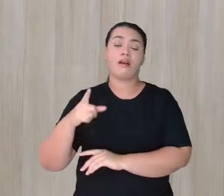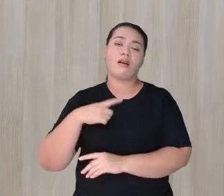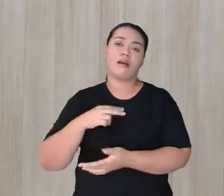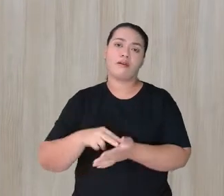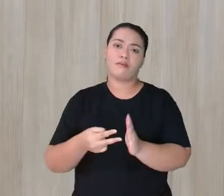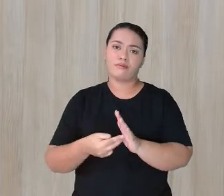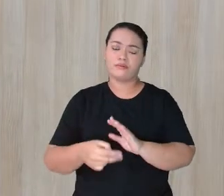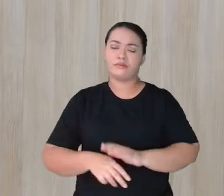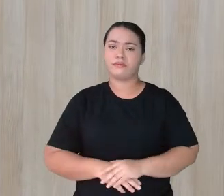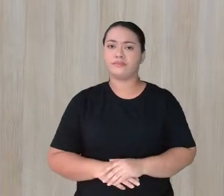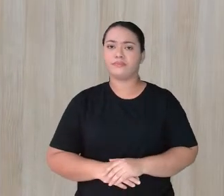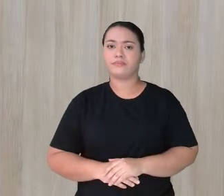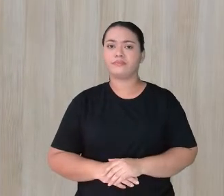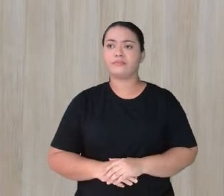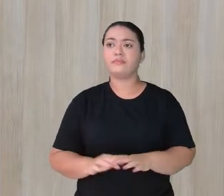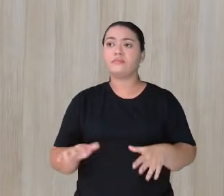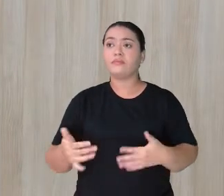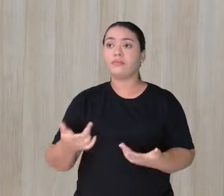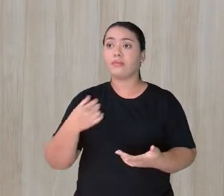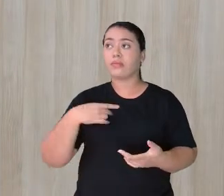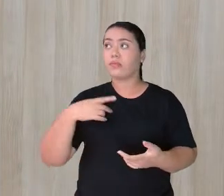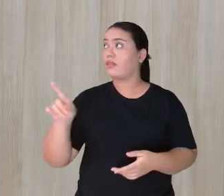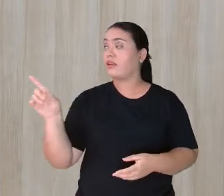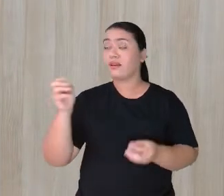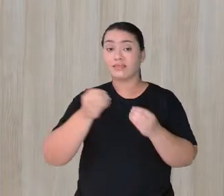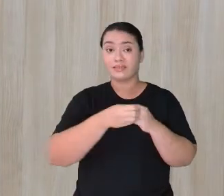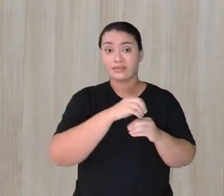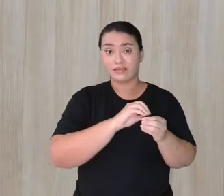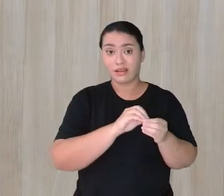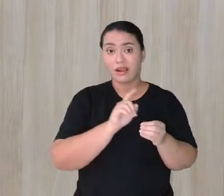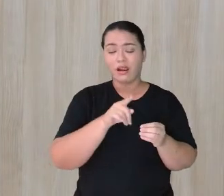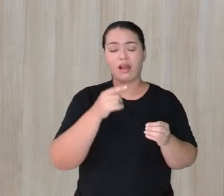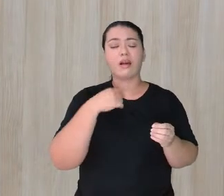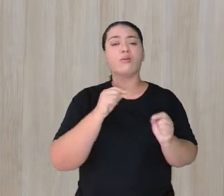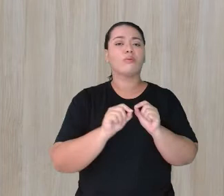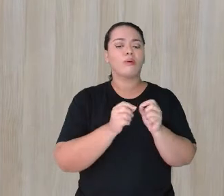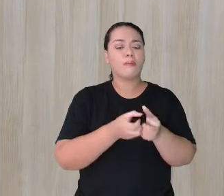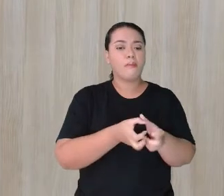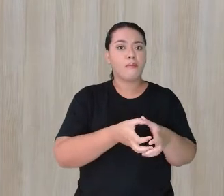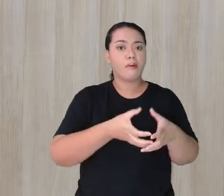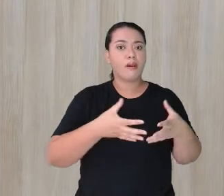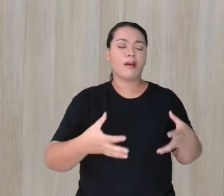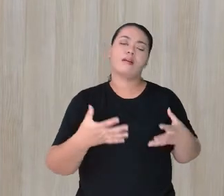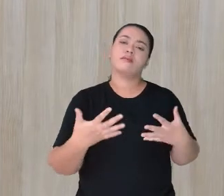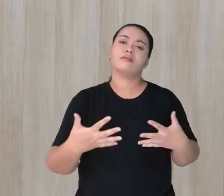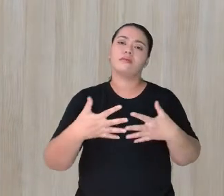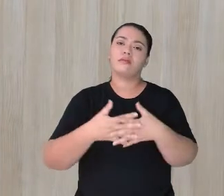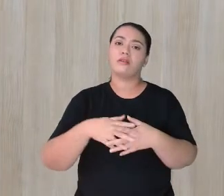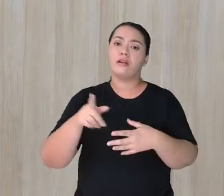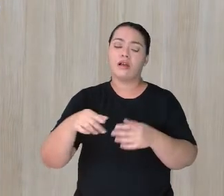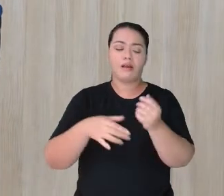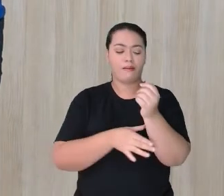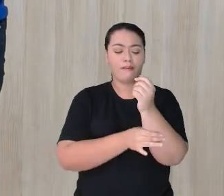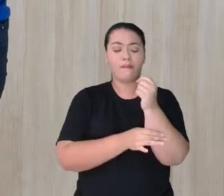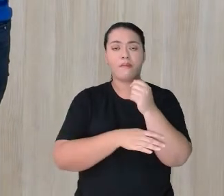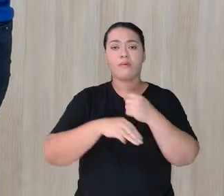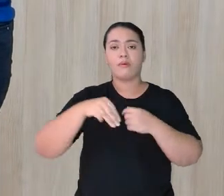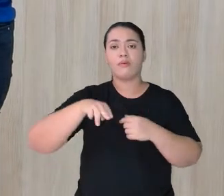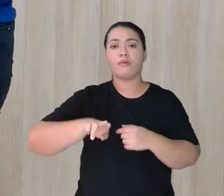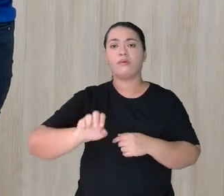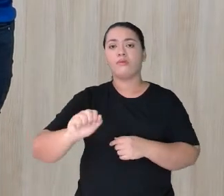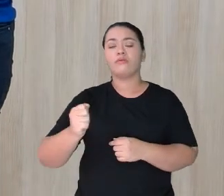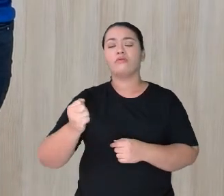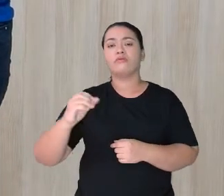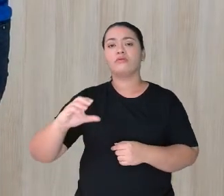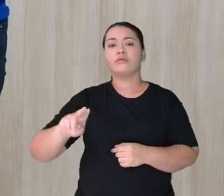dessas células, nós vemos que elas aí vão se juntar, não é? Que a célula muscular, ela é capaz de se